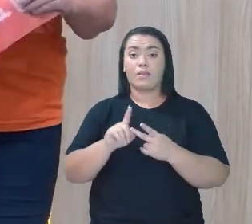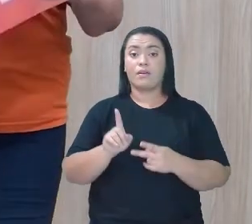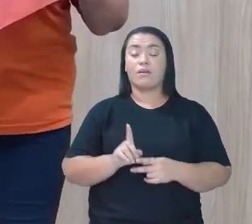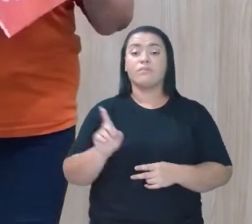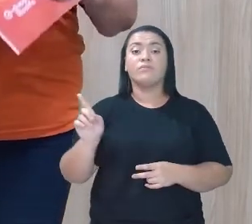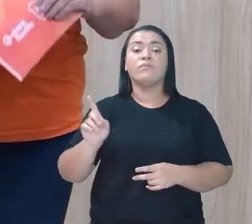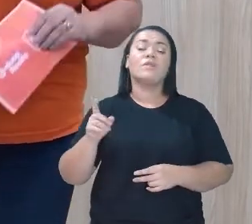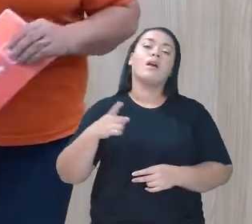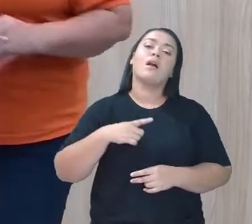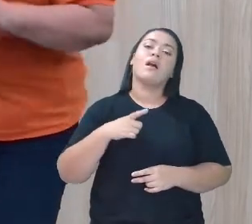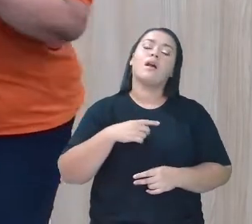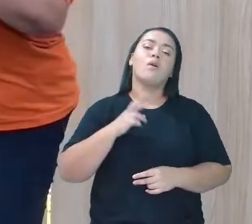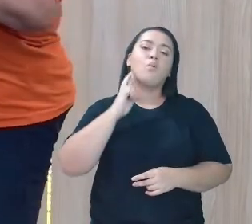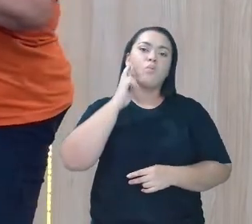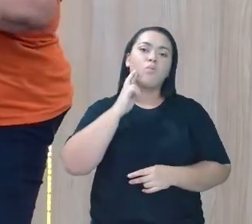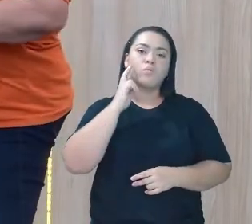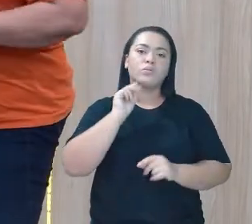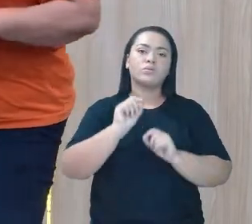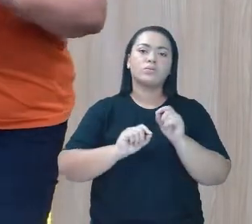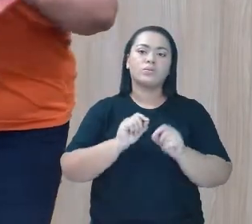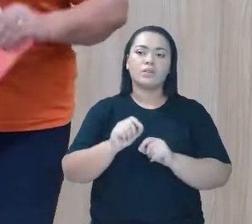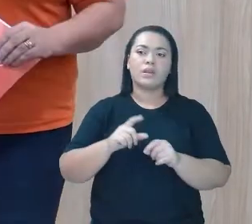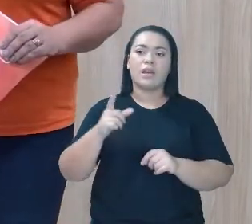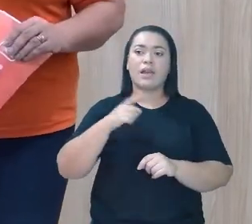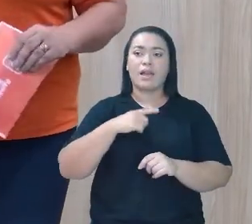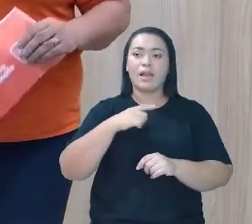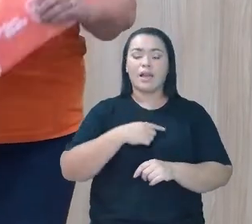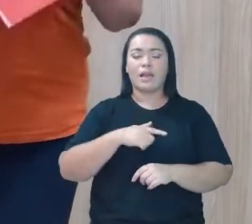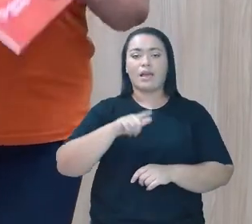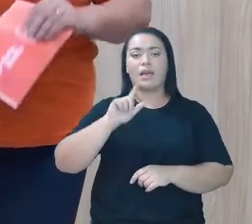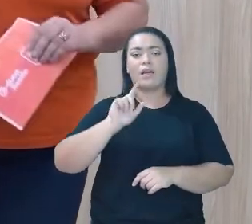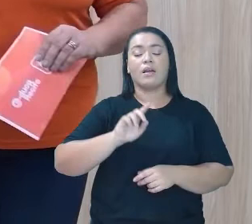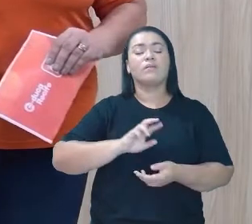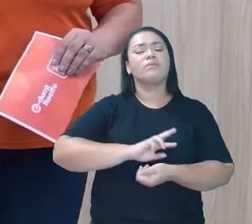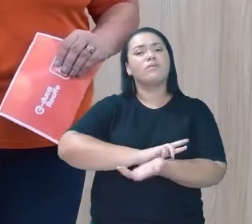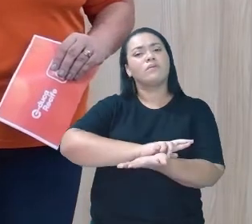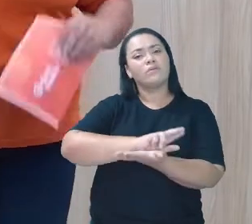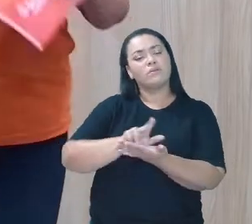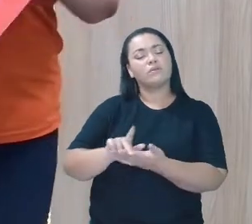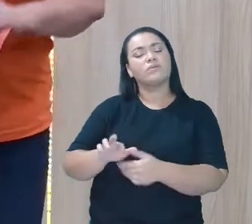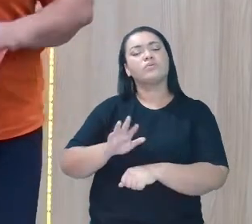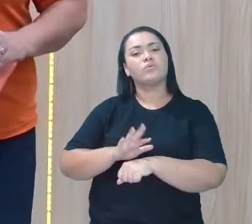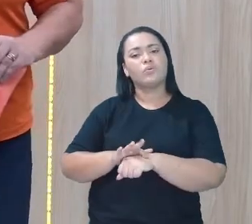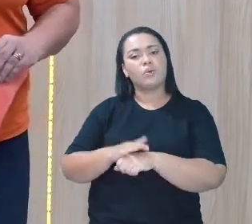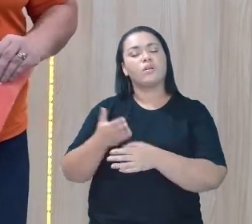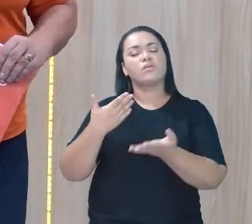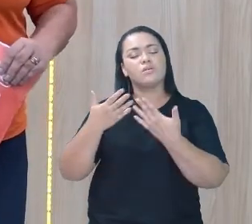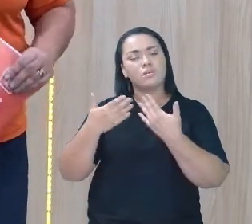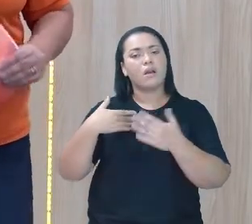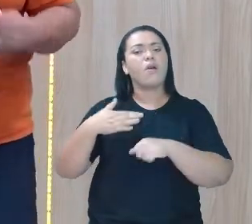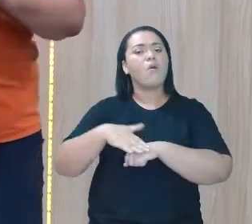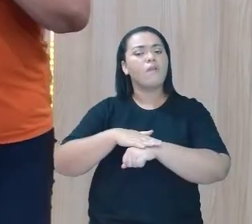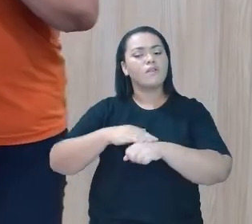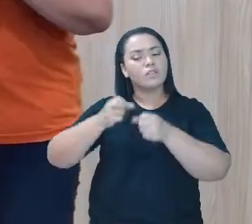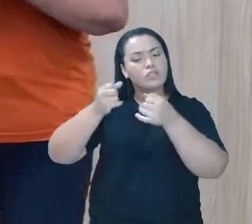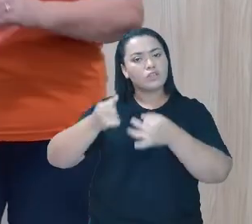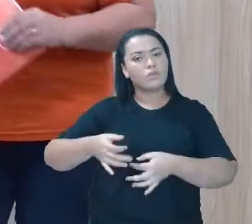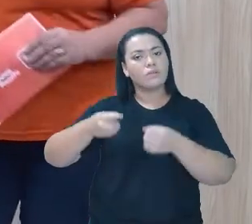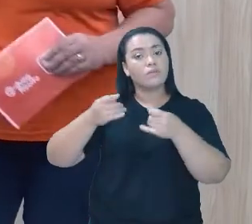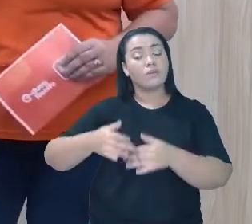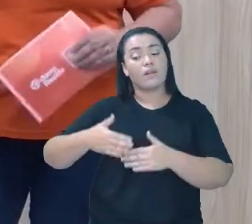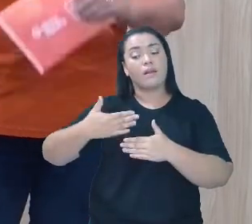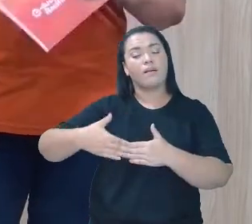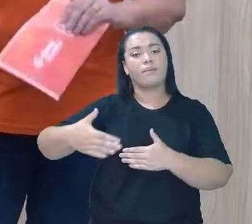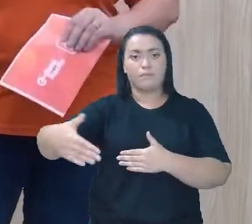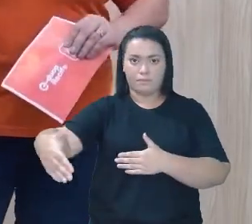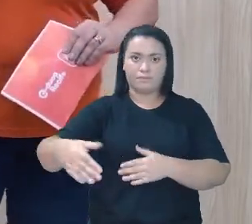conscientização, a prevenção aí do lúpus, da fibromialgia e do mal de Alzheimer, a gente vai conversar também durante as nossas aulas. Então, hoje eu estou